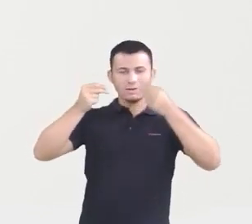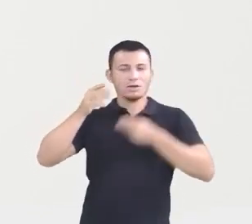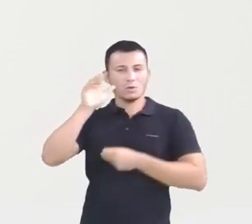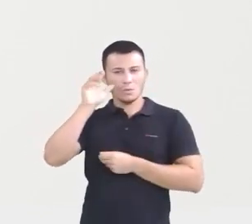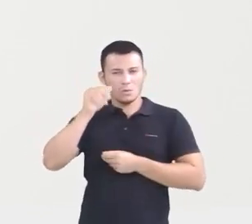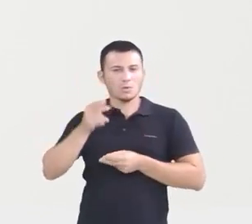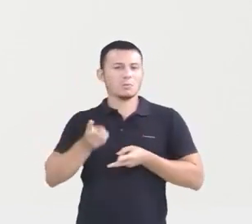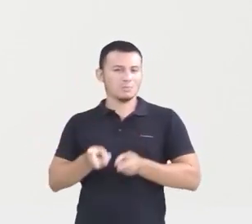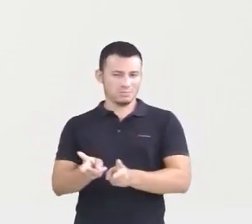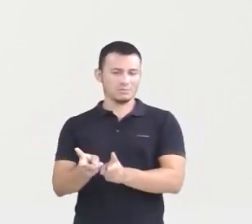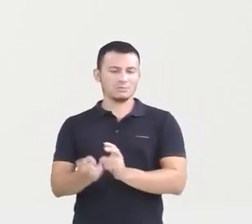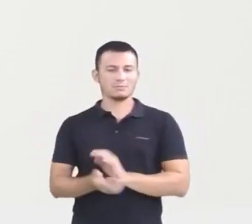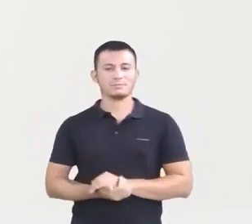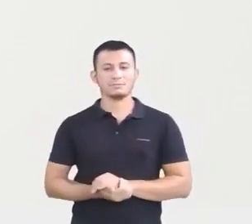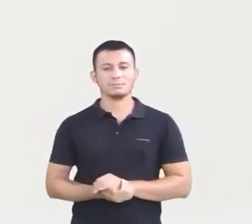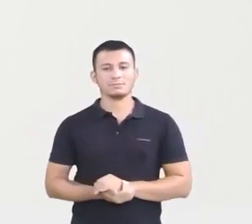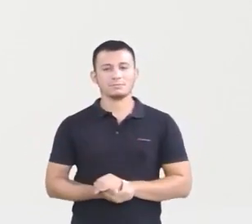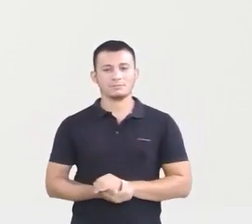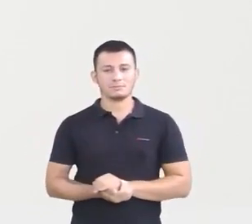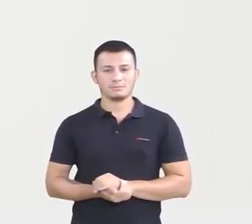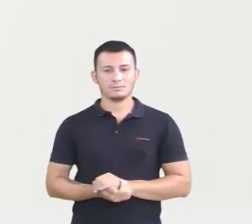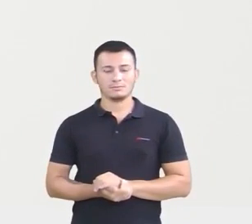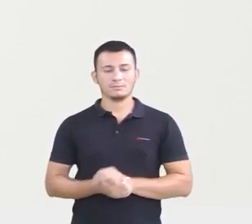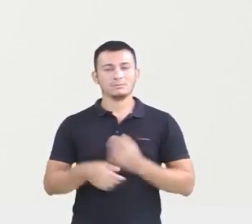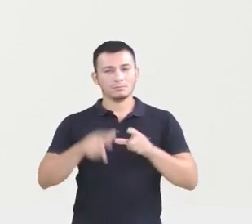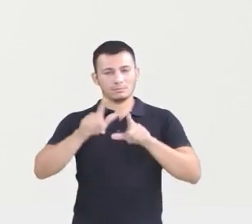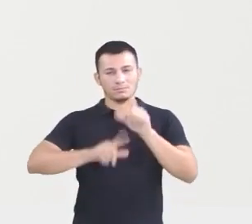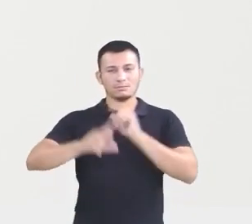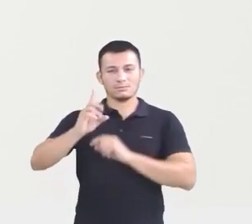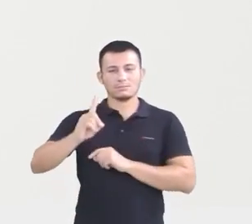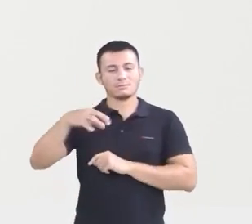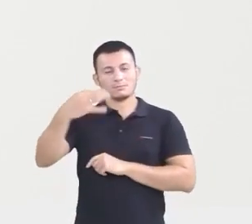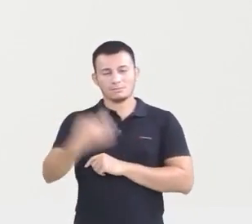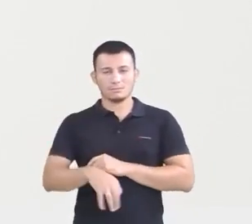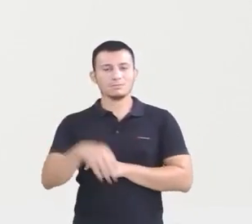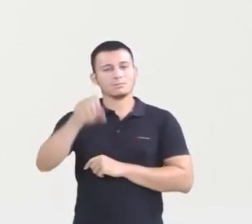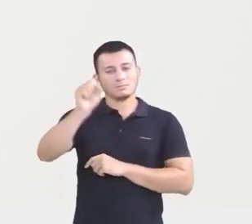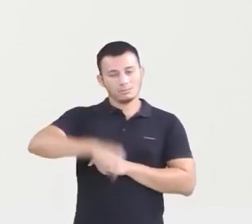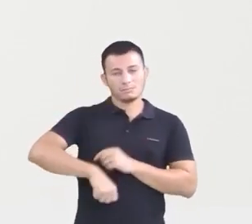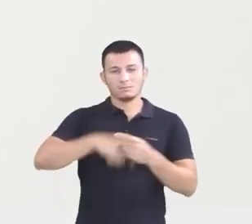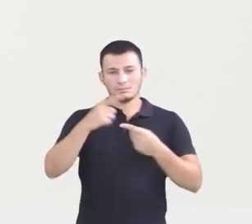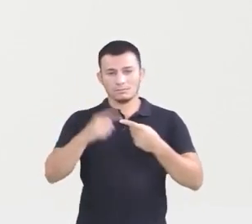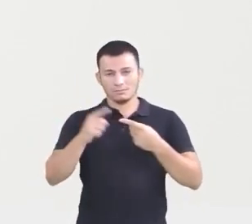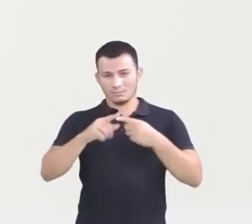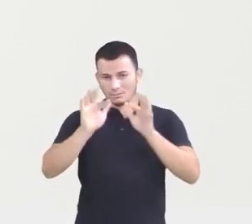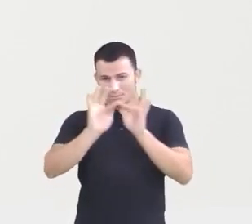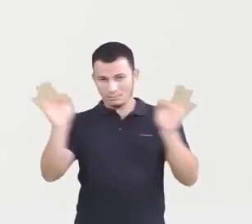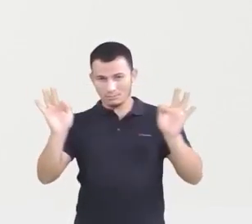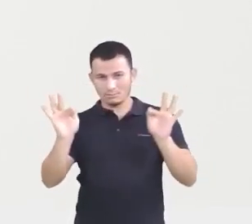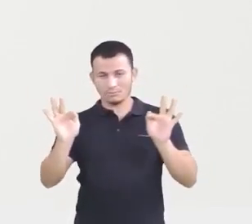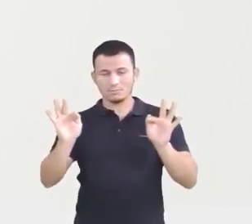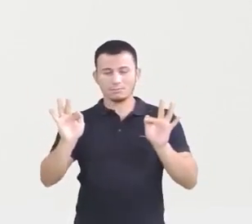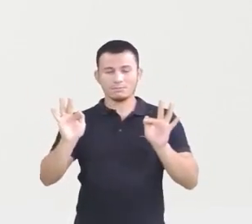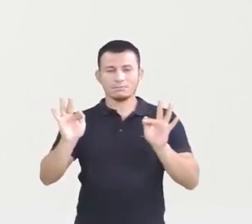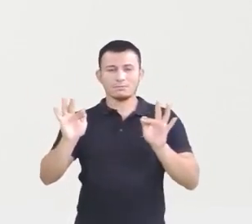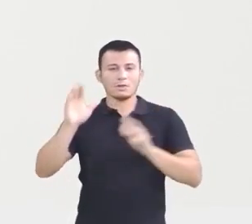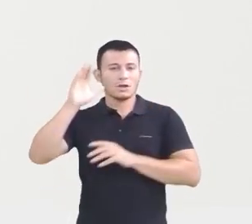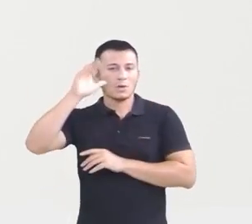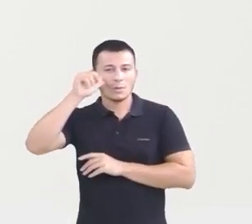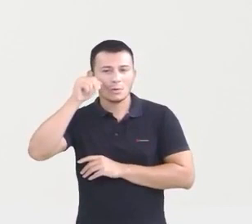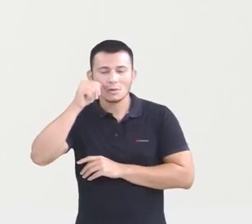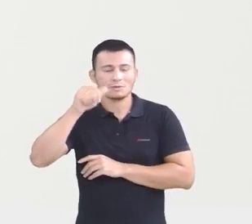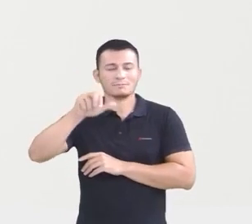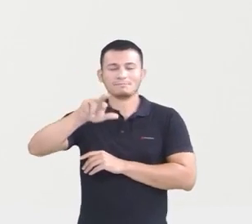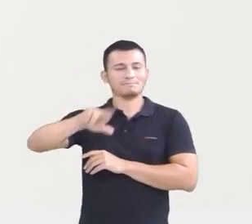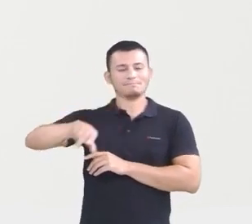Resposta correta é a letra B. Sim, na primeira frase indica que Alice deixou